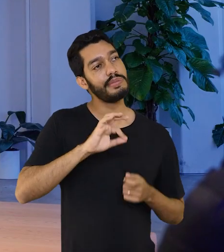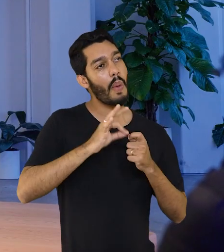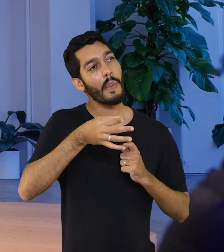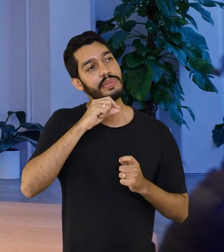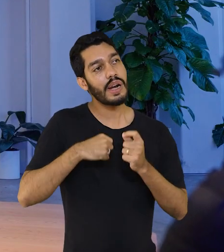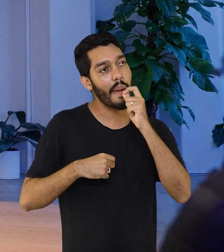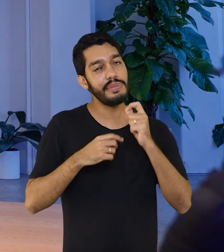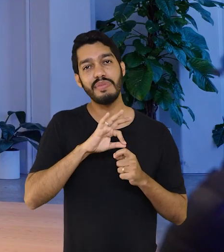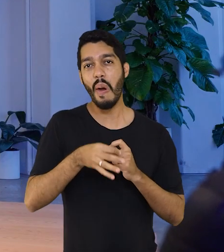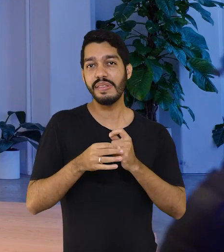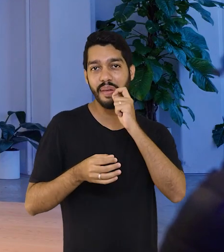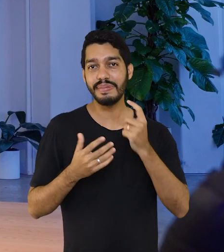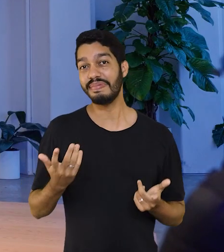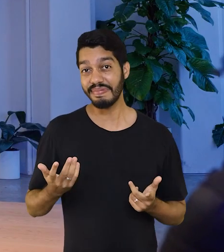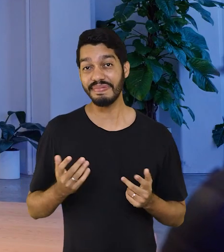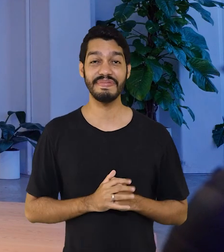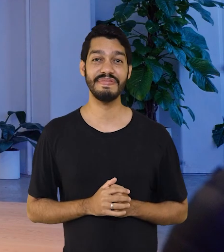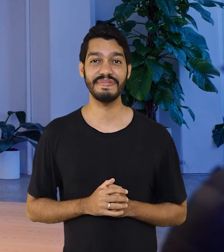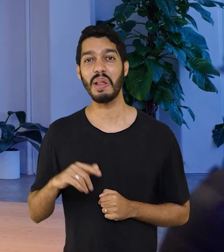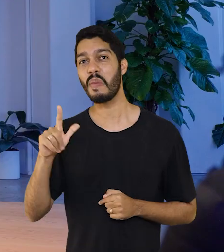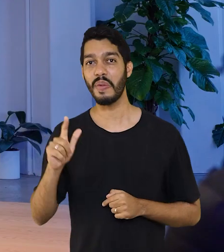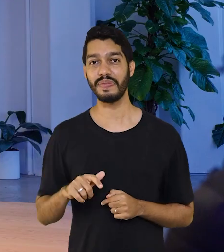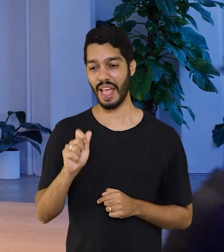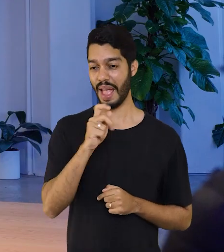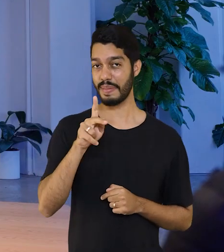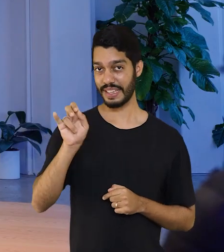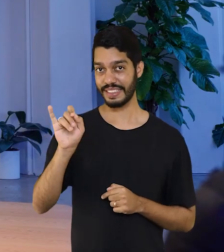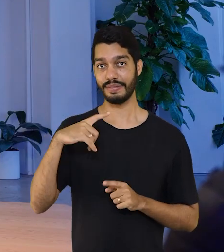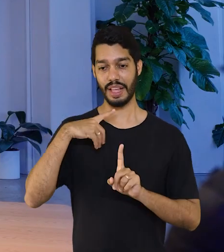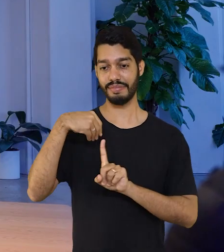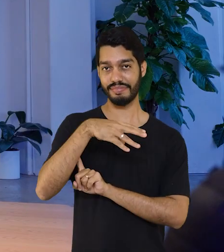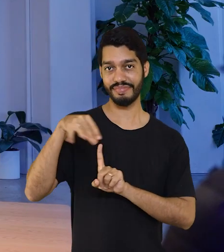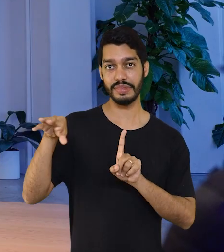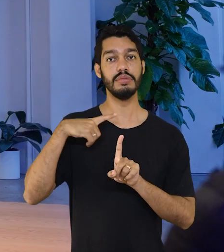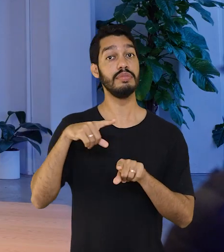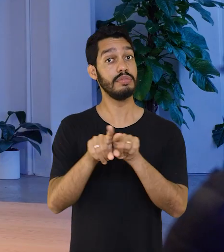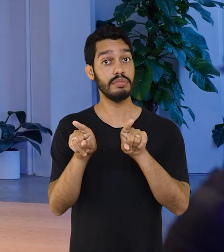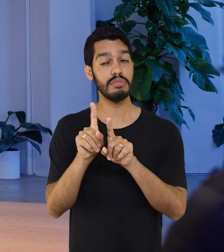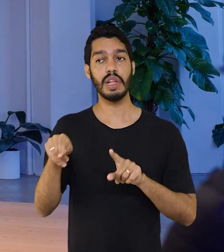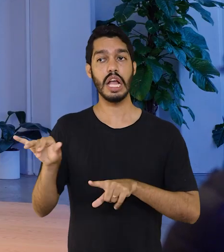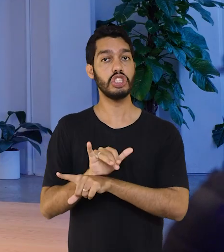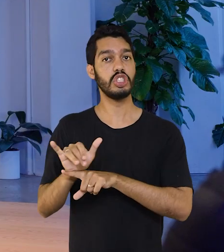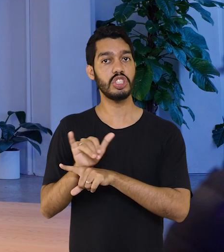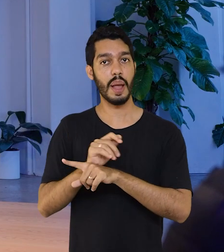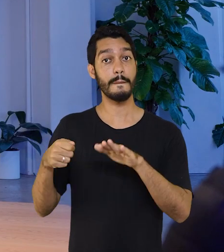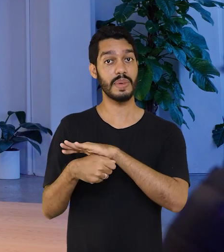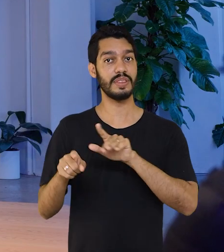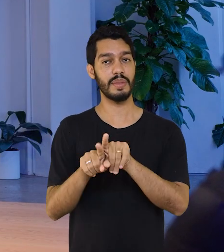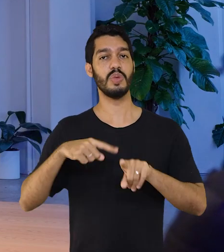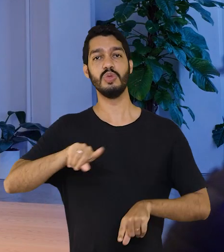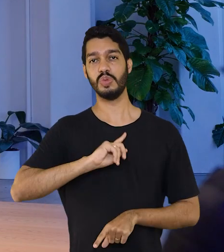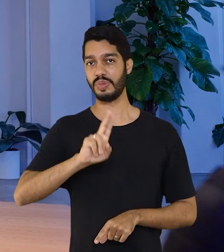caso concreto é a ABI, a Ambev, no mundo todo, tem revolucionado a estratégia de patrocínios deles